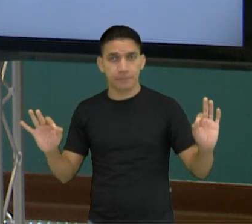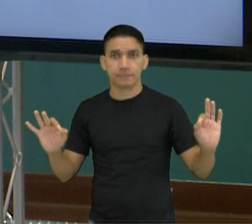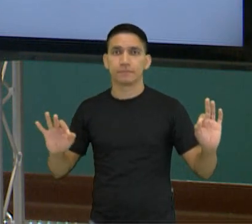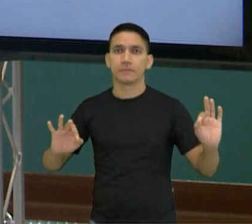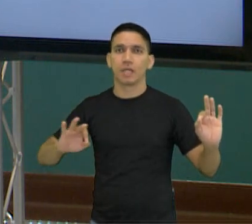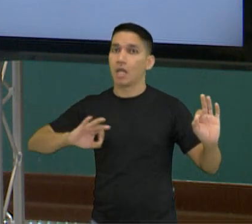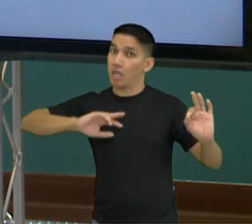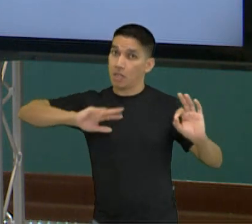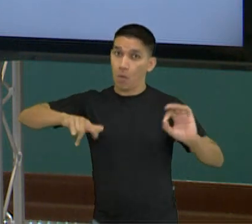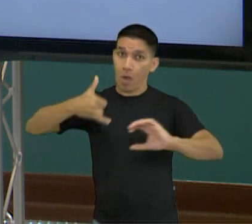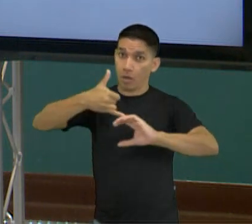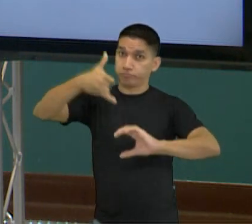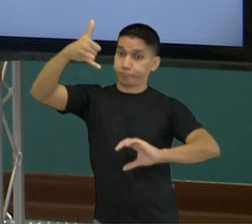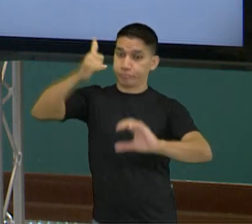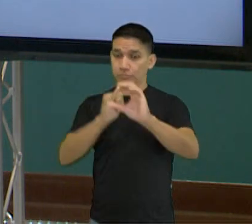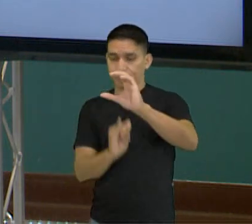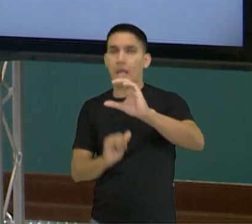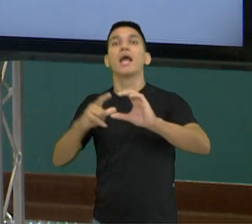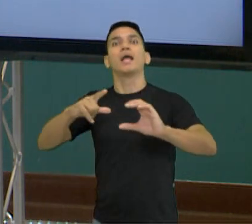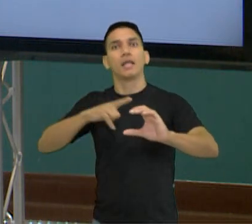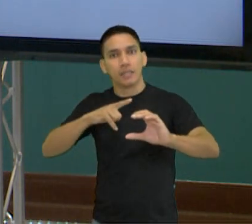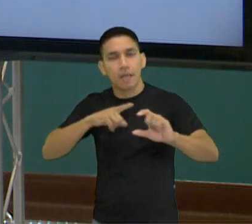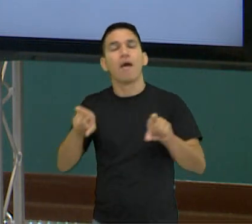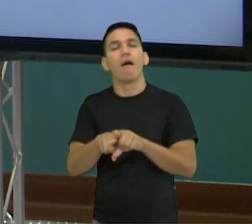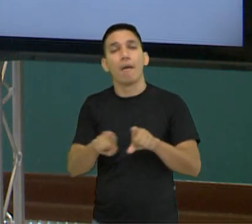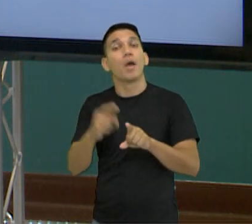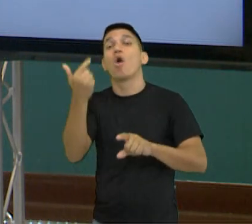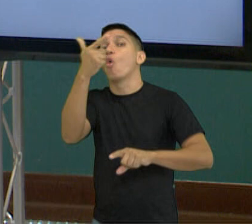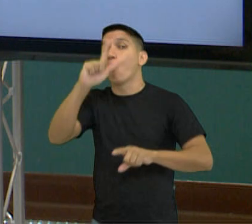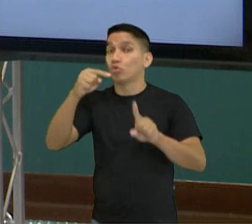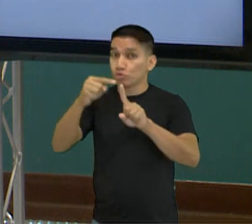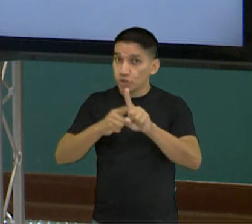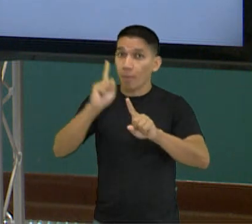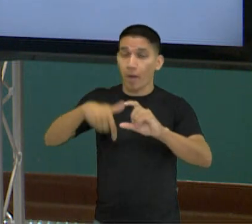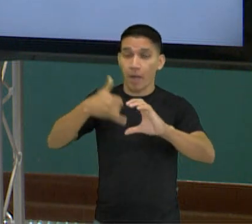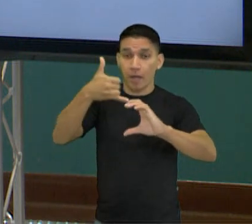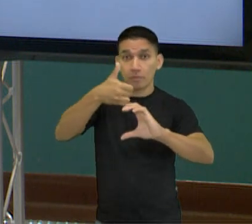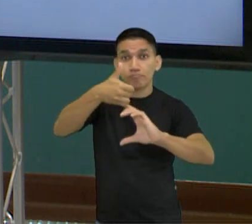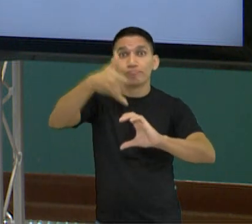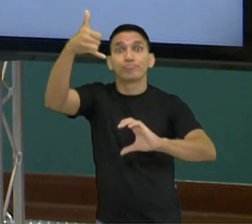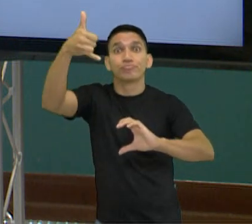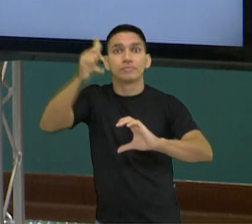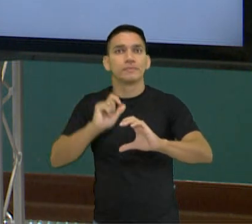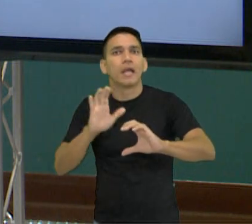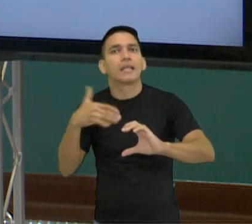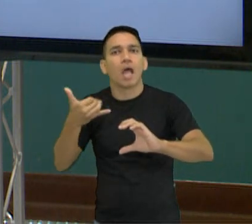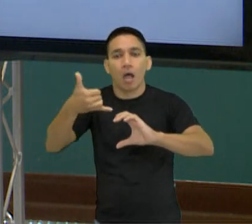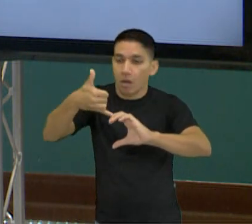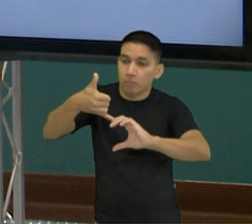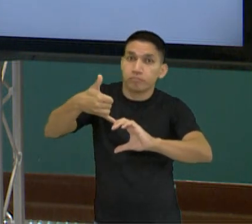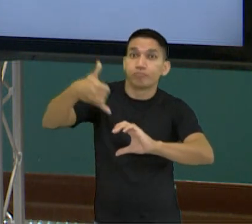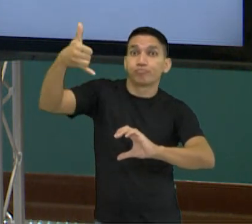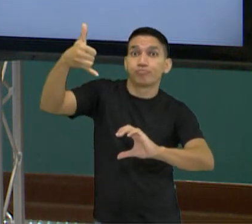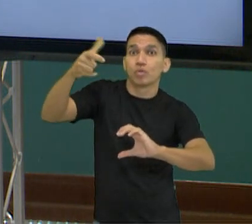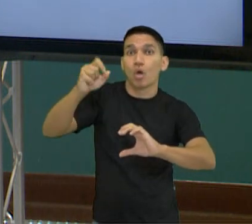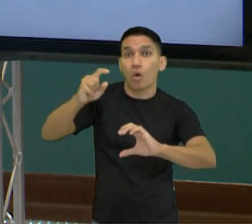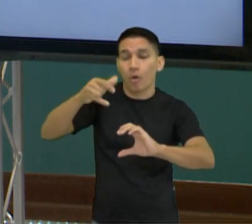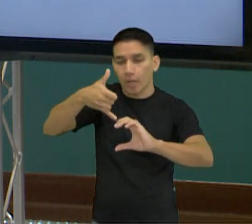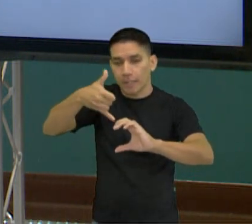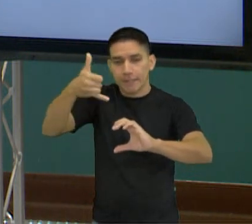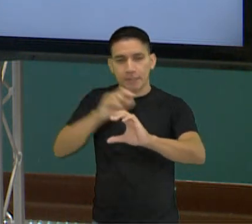não ramificadas e cadeias carbônicas ramificadas. Os hidrocarbonetos que apresentam cadeias